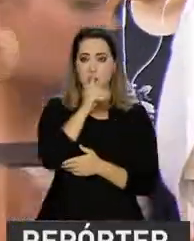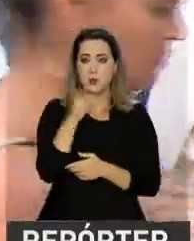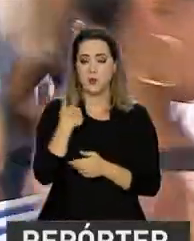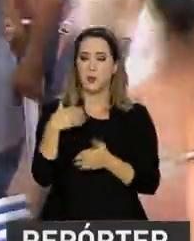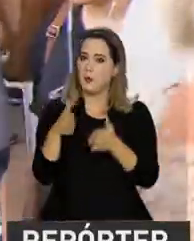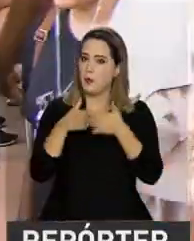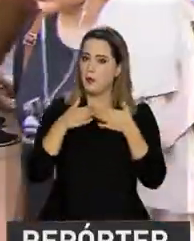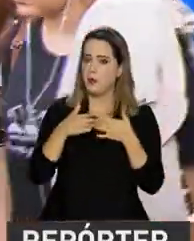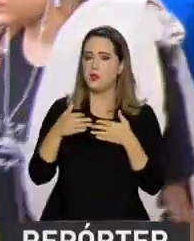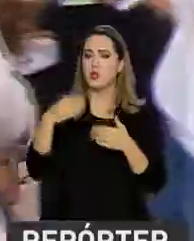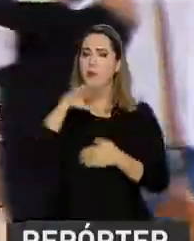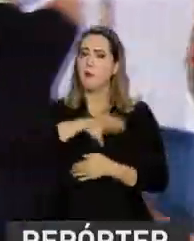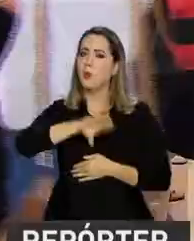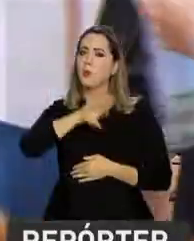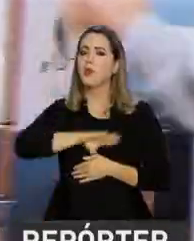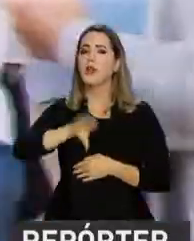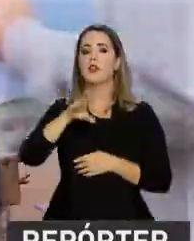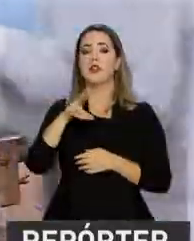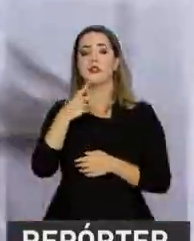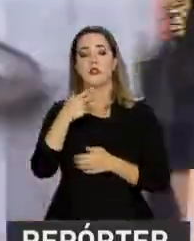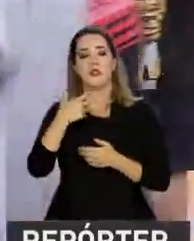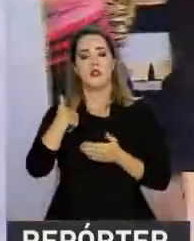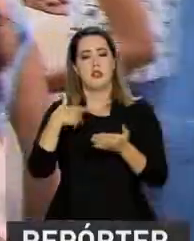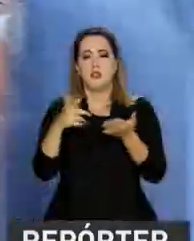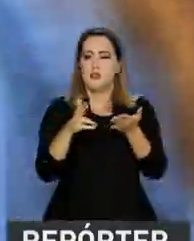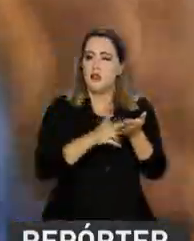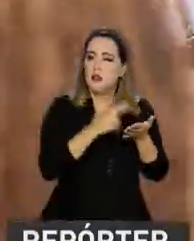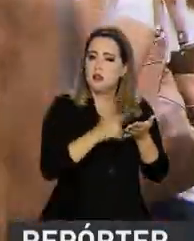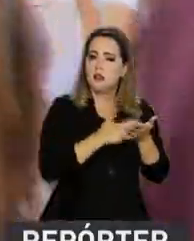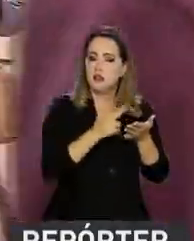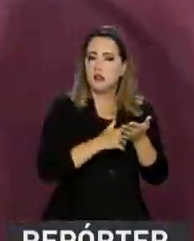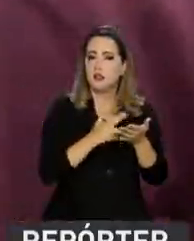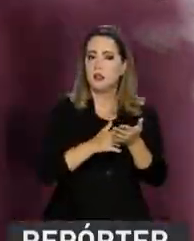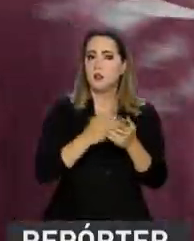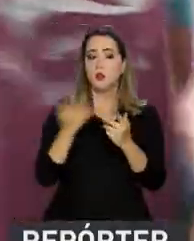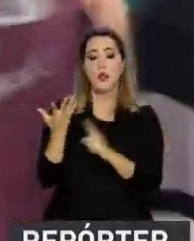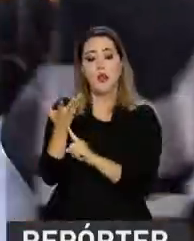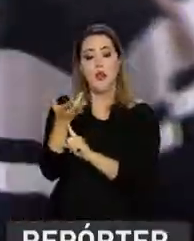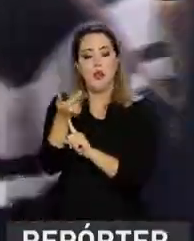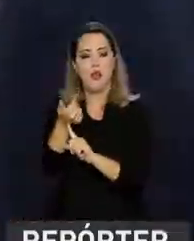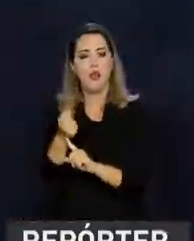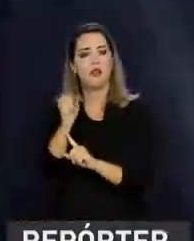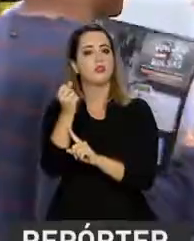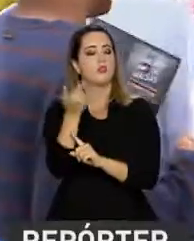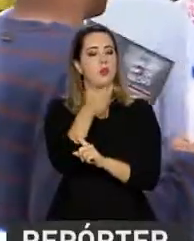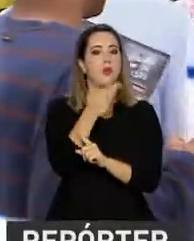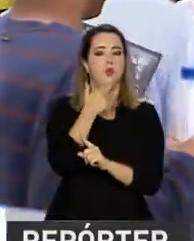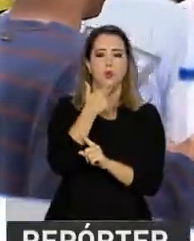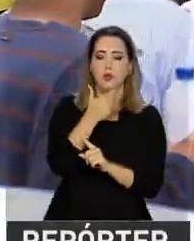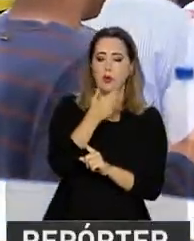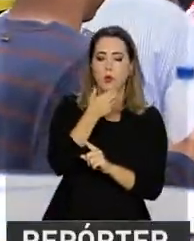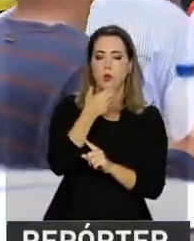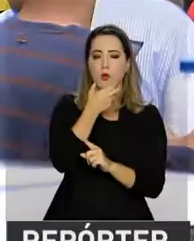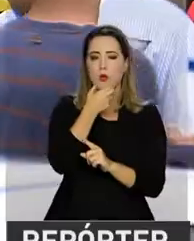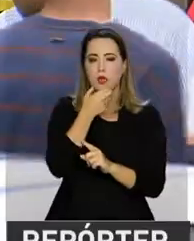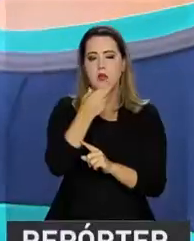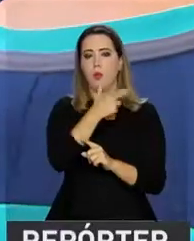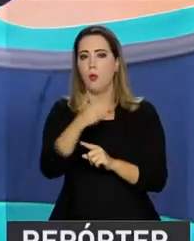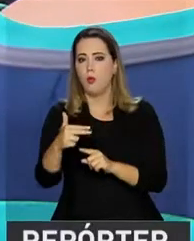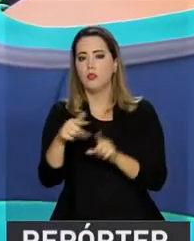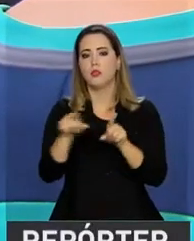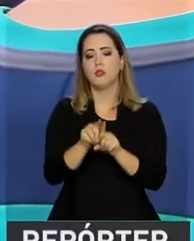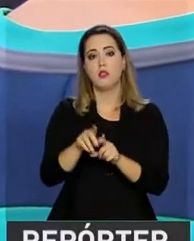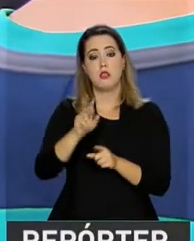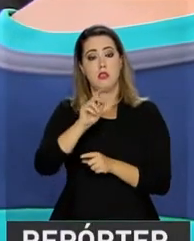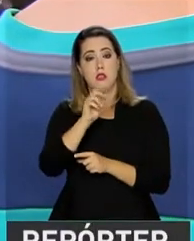conhecimentos em português literatura artes e uma língua estrangeira inglês ou espanhol e em ciências humanas que